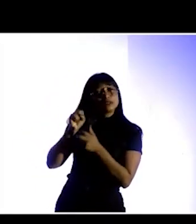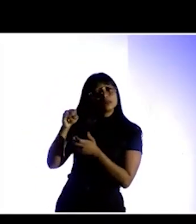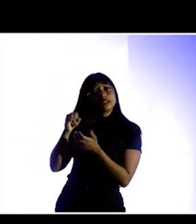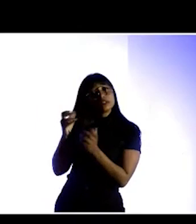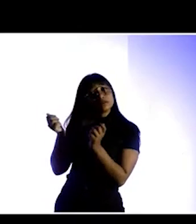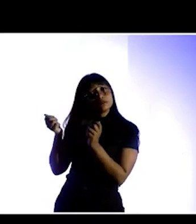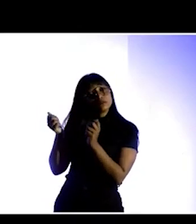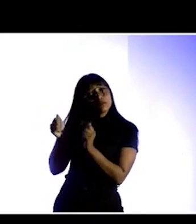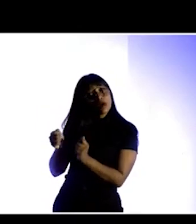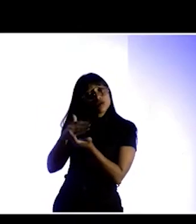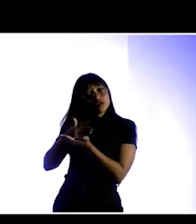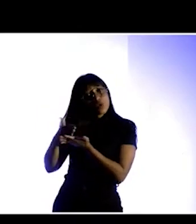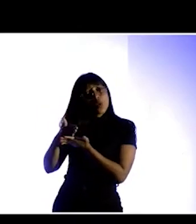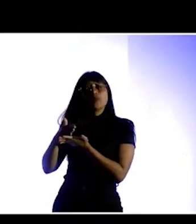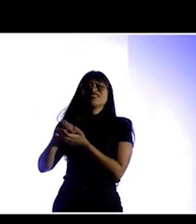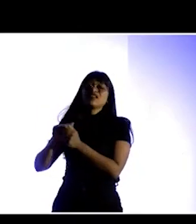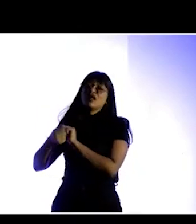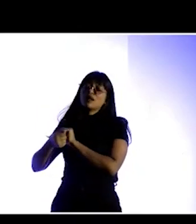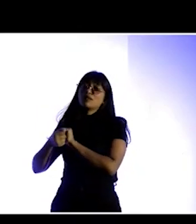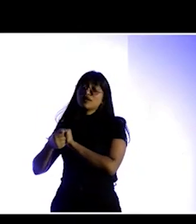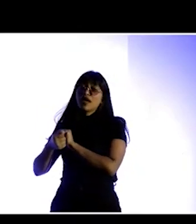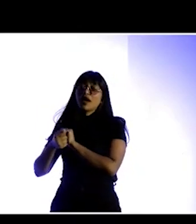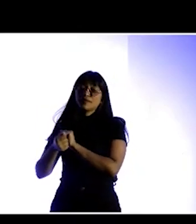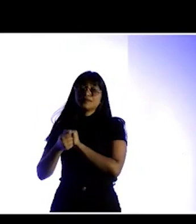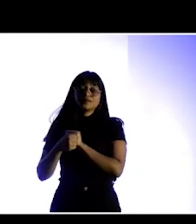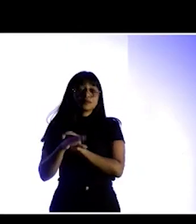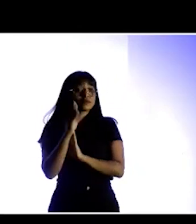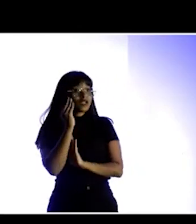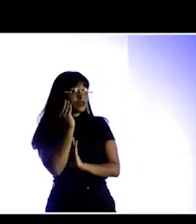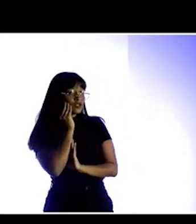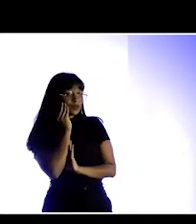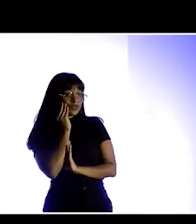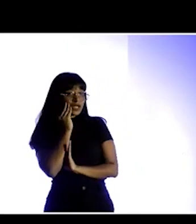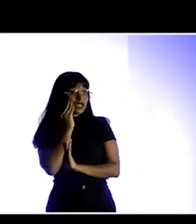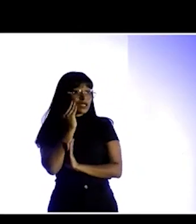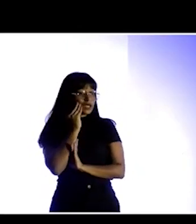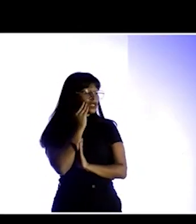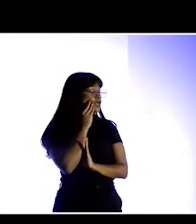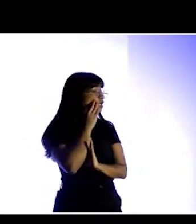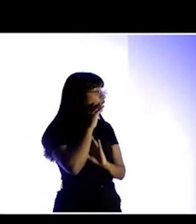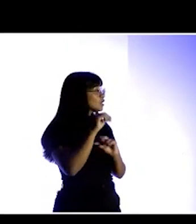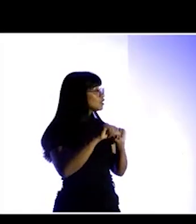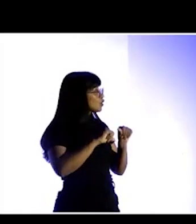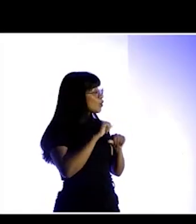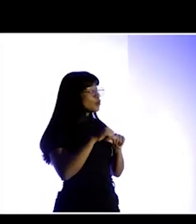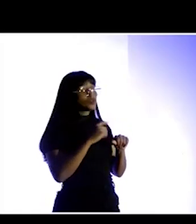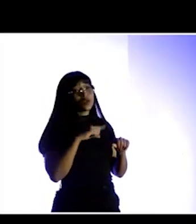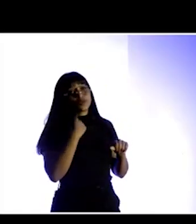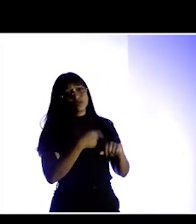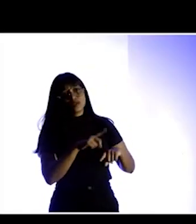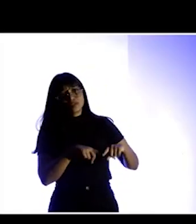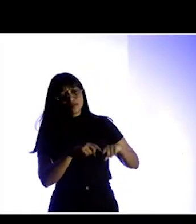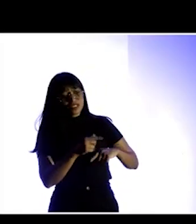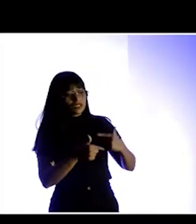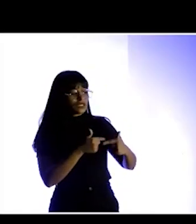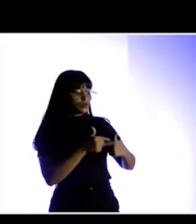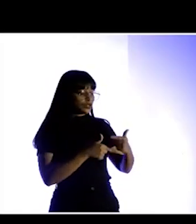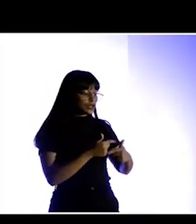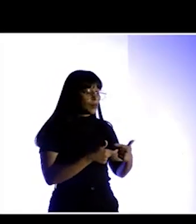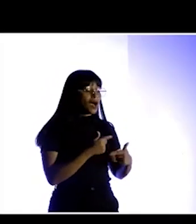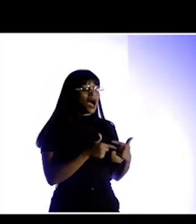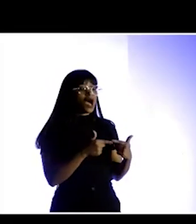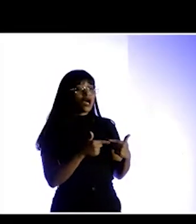ações. Temos tentado iniciar um processo de aprimorar os nossos instrumentos da Política Nacional de Recursos Hídricos, tornar uma outorga mais